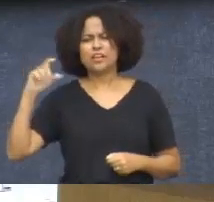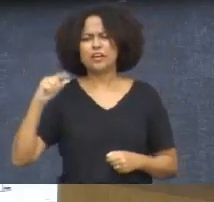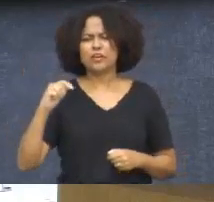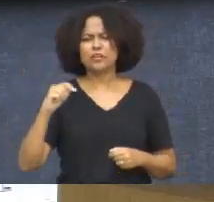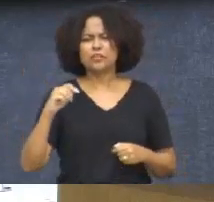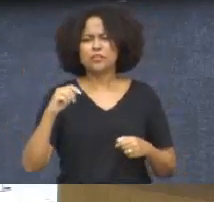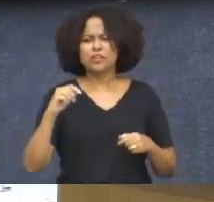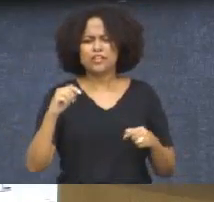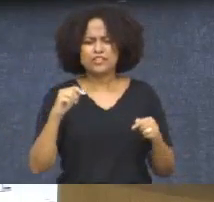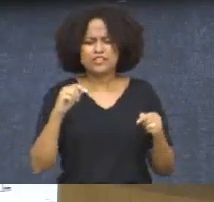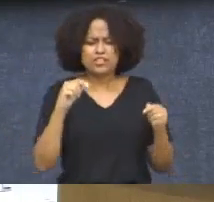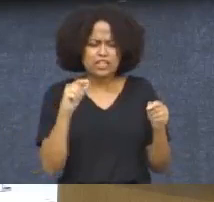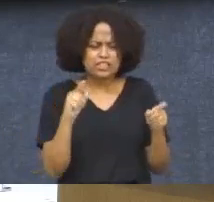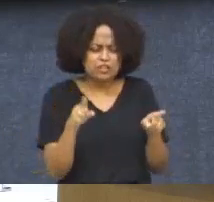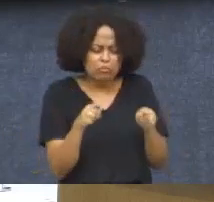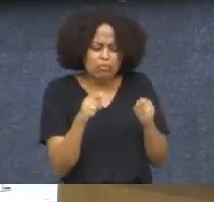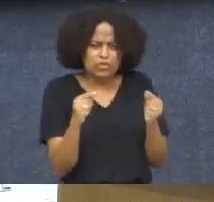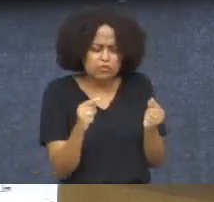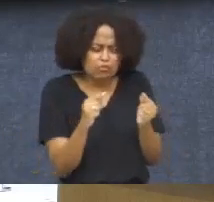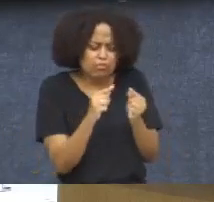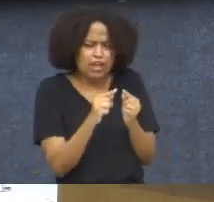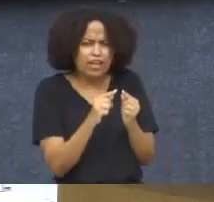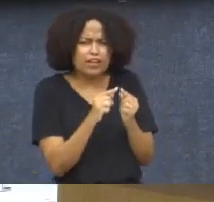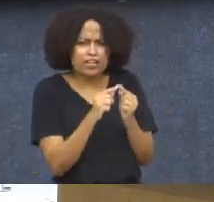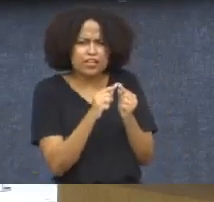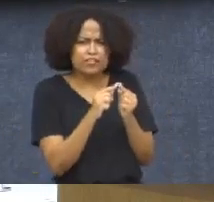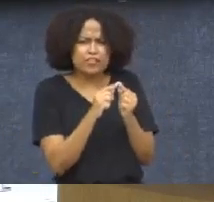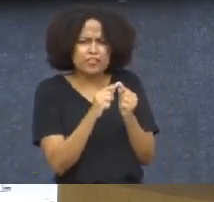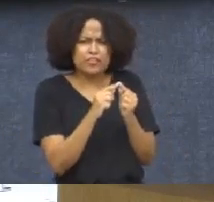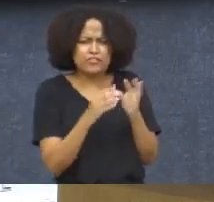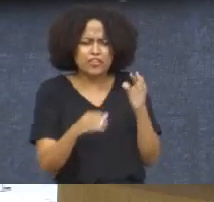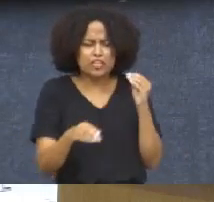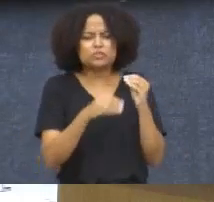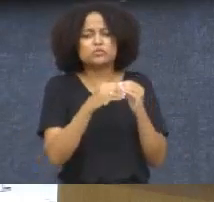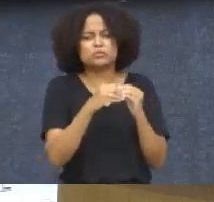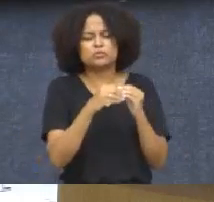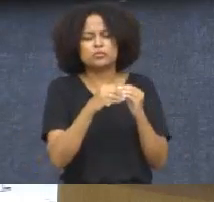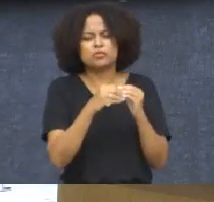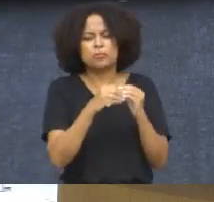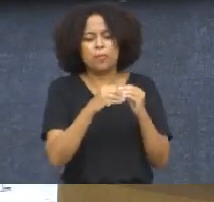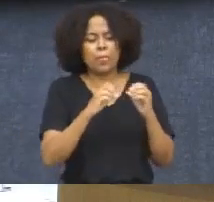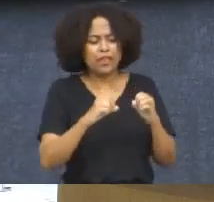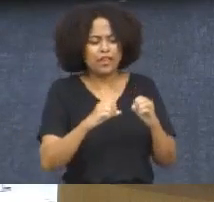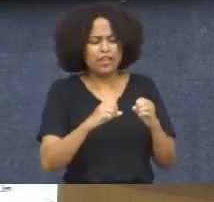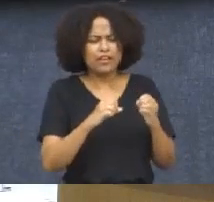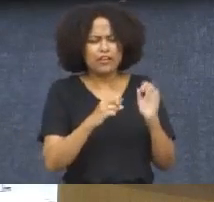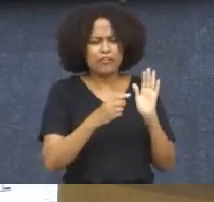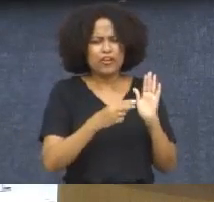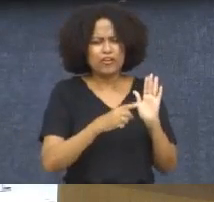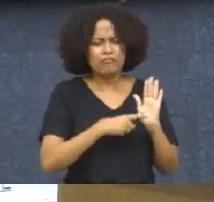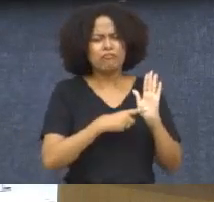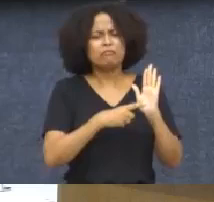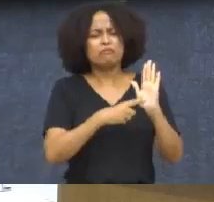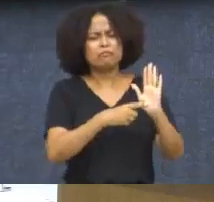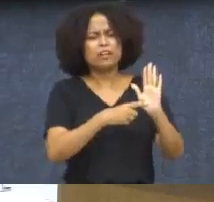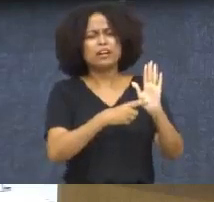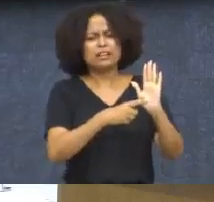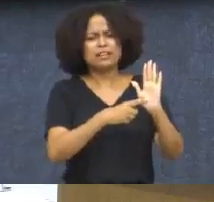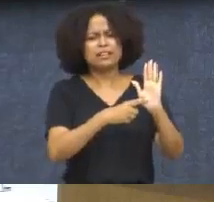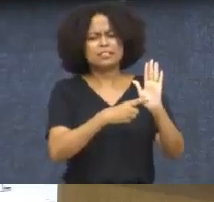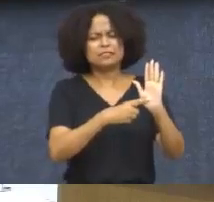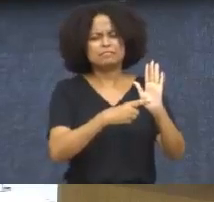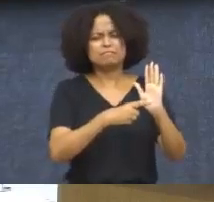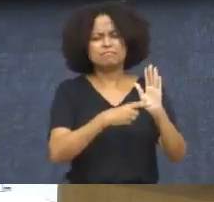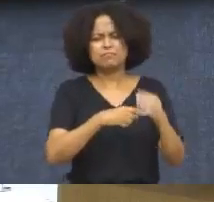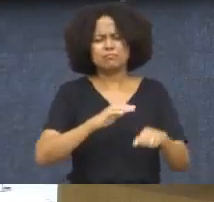brevíssimo resumo desses 100 dias revelam muito mais do que a fala de Vossa Excelência,